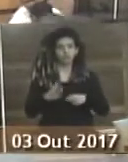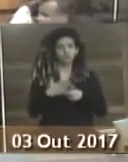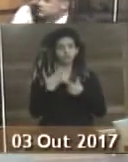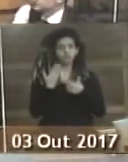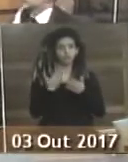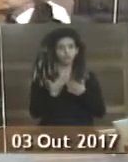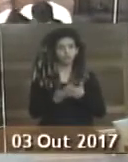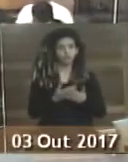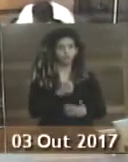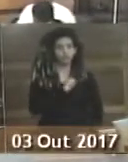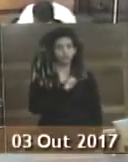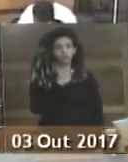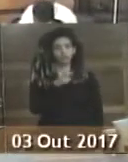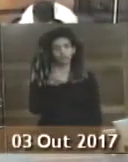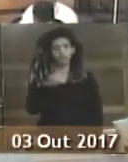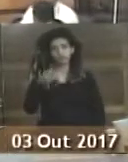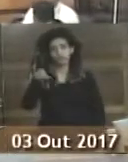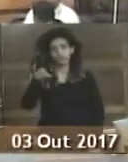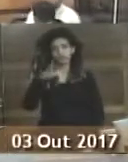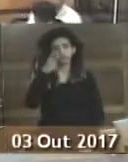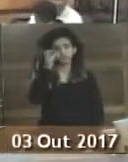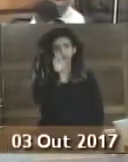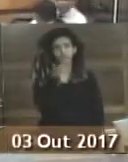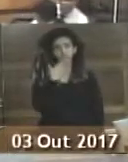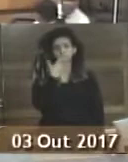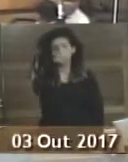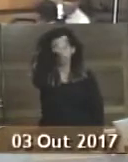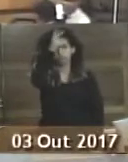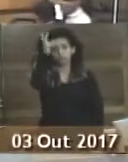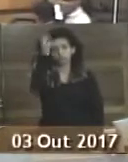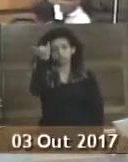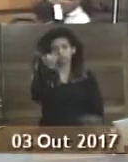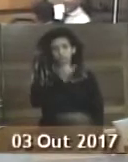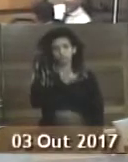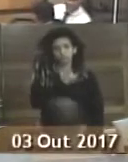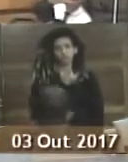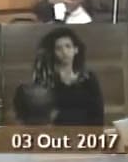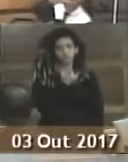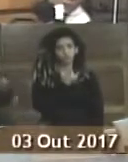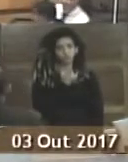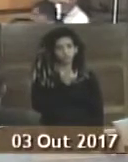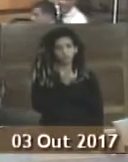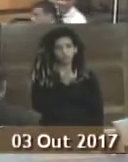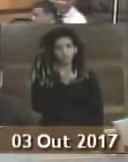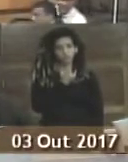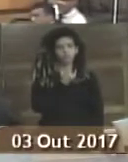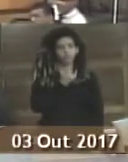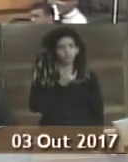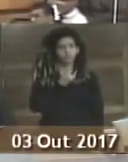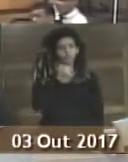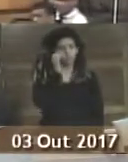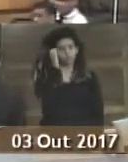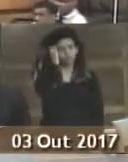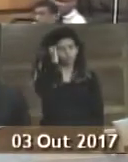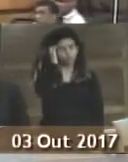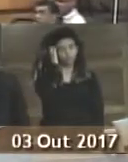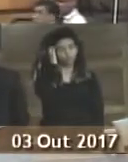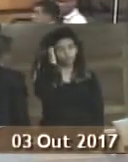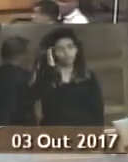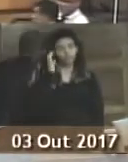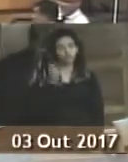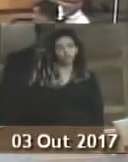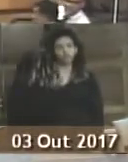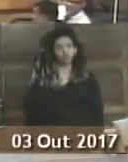requerimento 569/17, autor do vereador Zé Augusto, solicitando ao prefeito informações a respeito dos empenhos realizados e não liquidados no processo